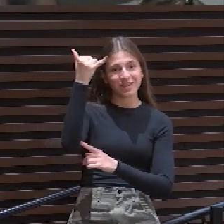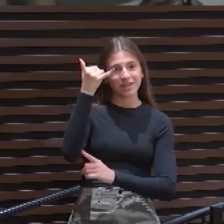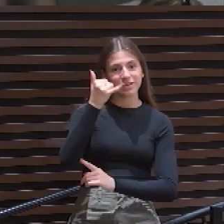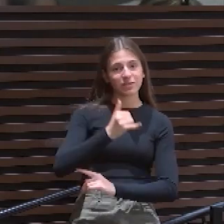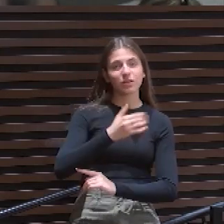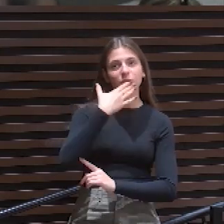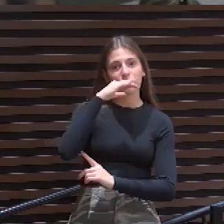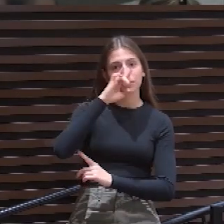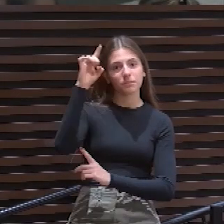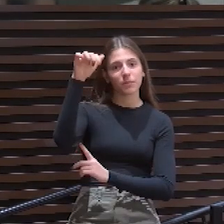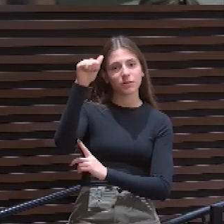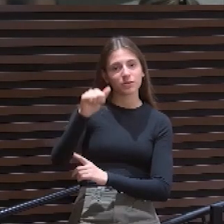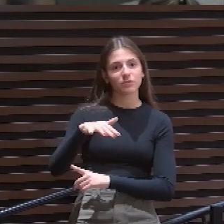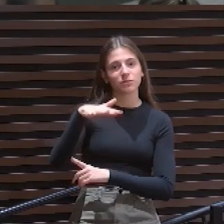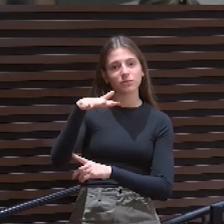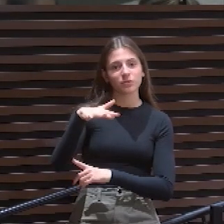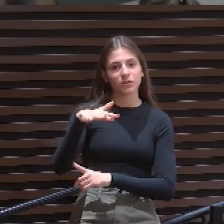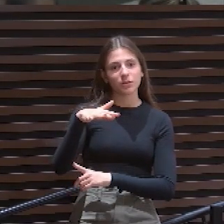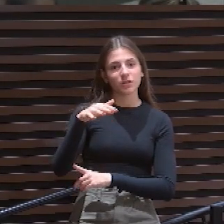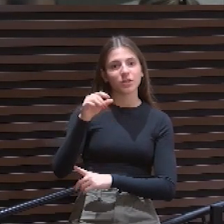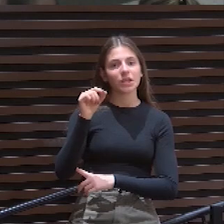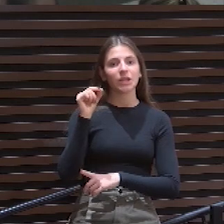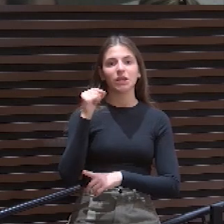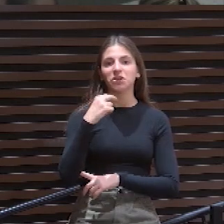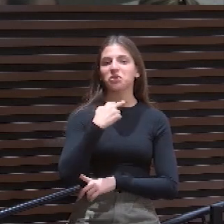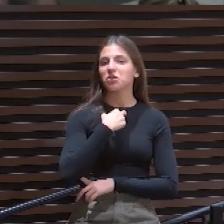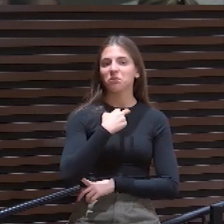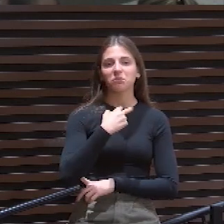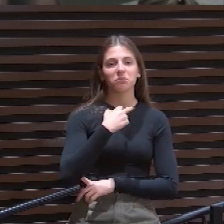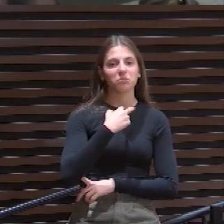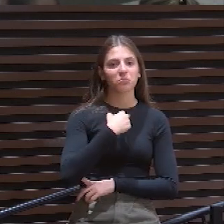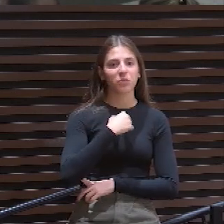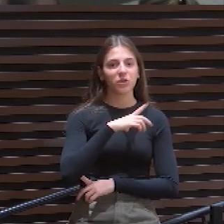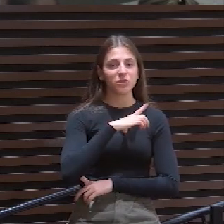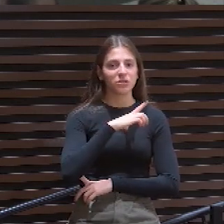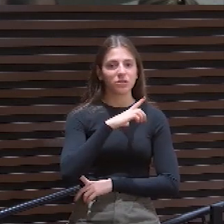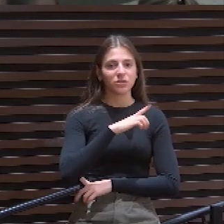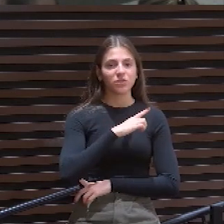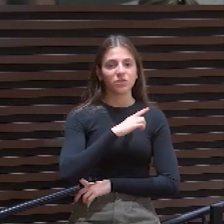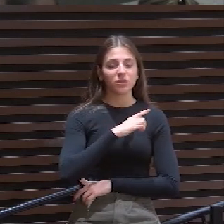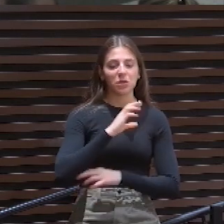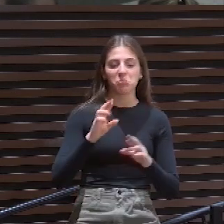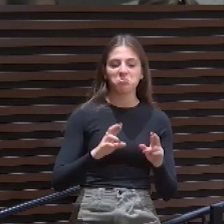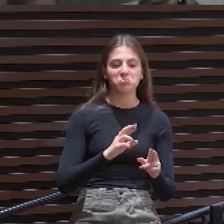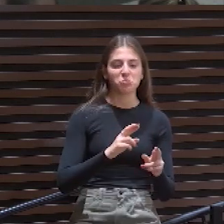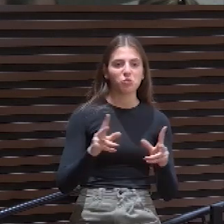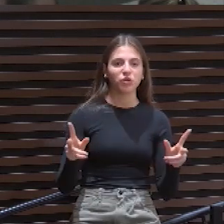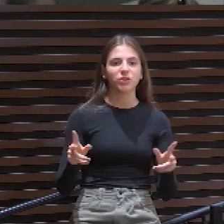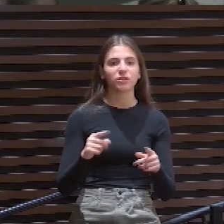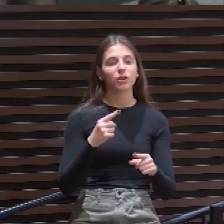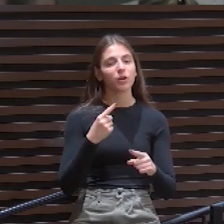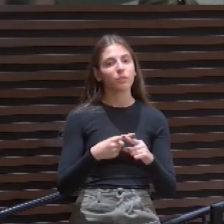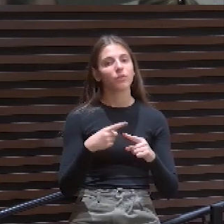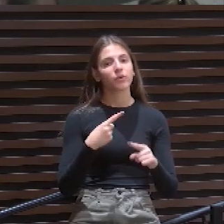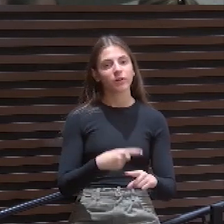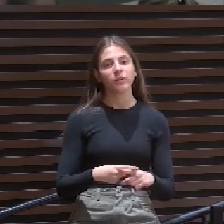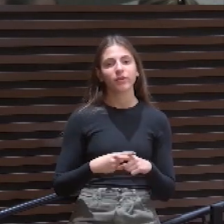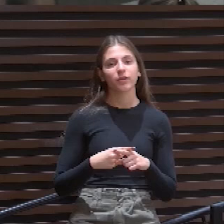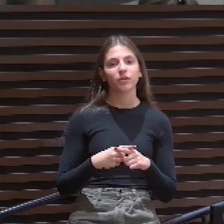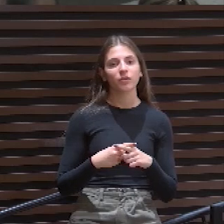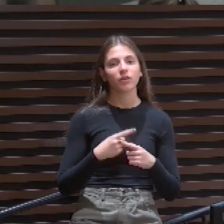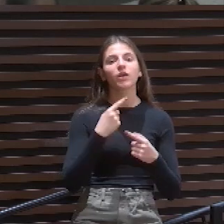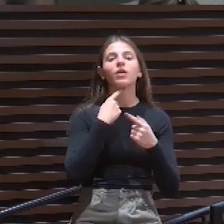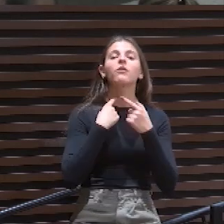luzes, em quem não pode existir variação ou sombra de mudança. Pois, segundo o seu